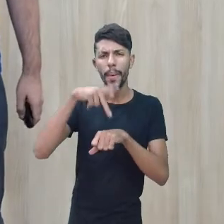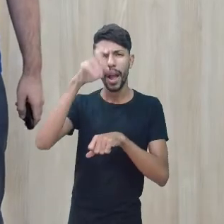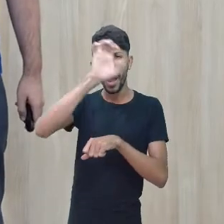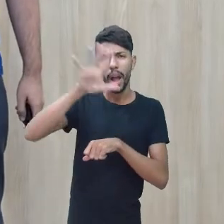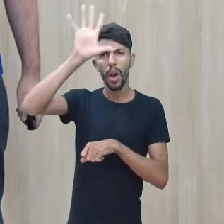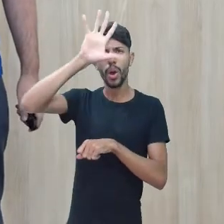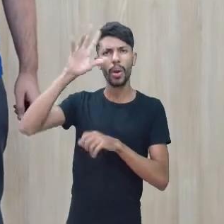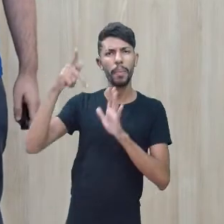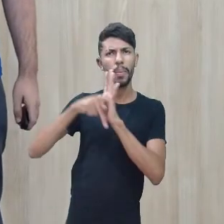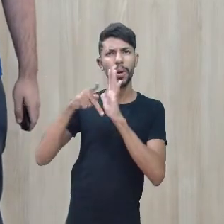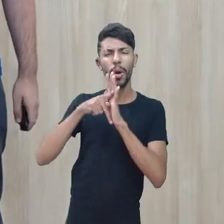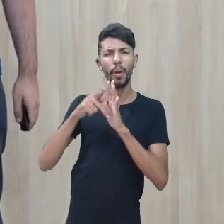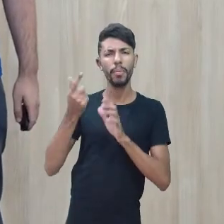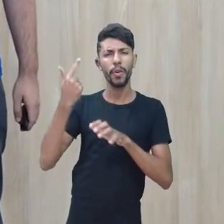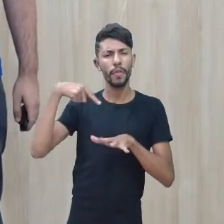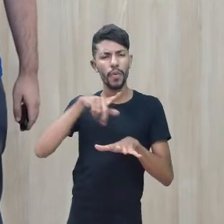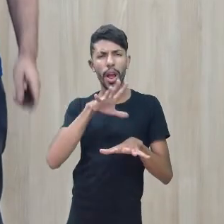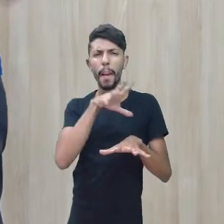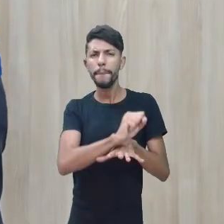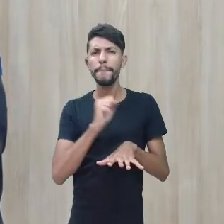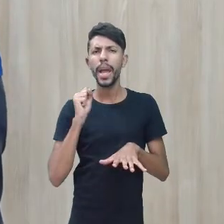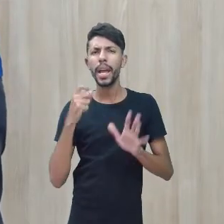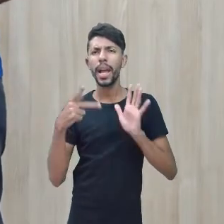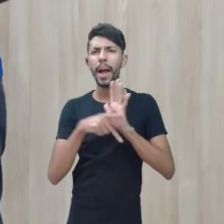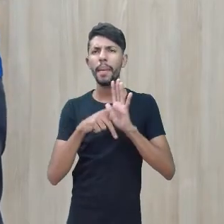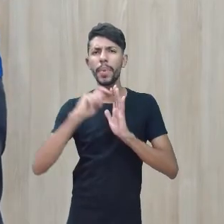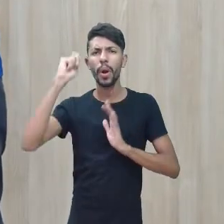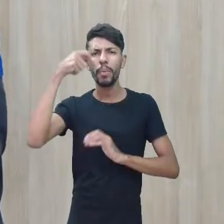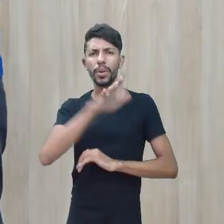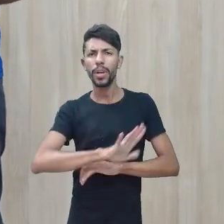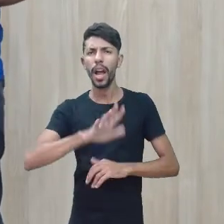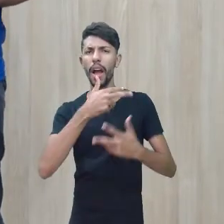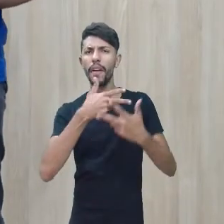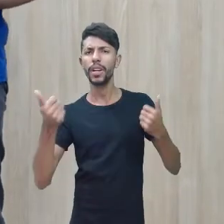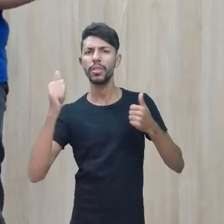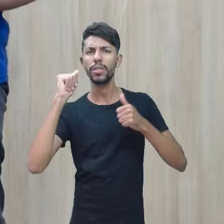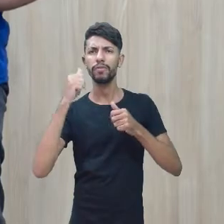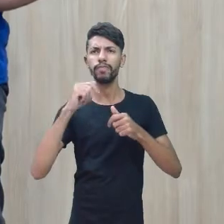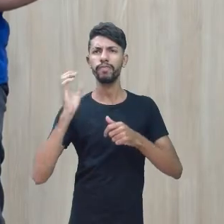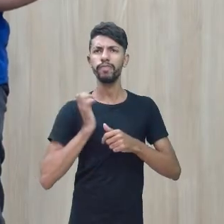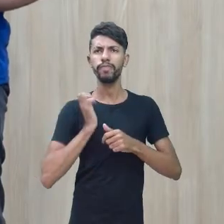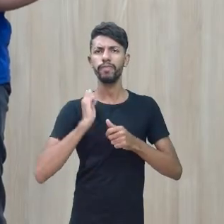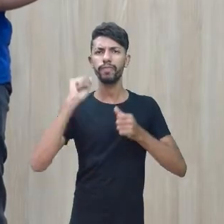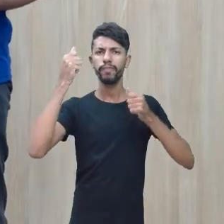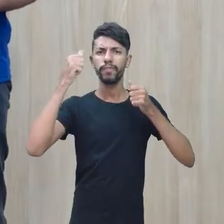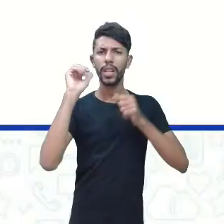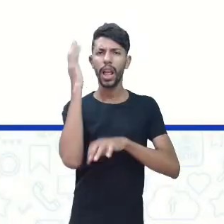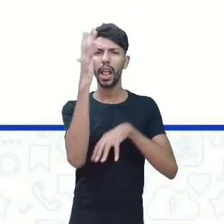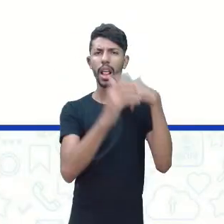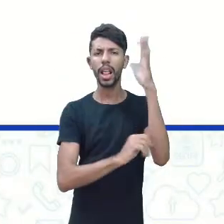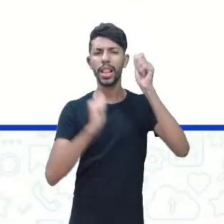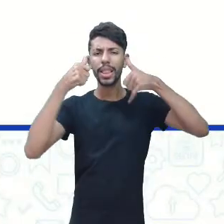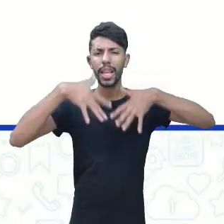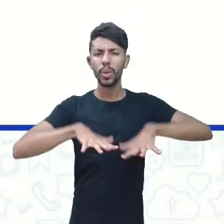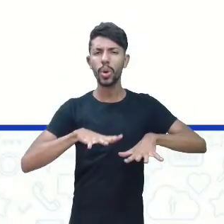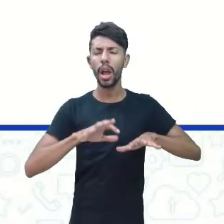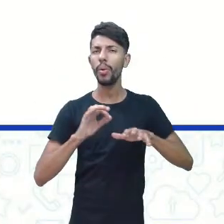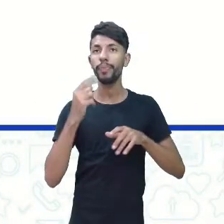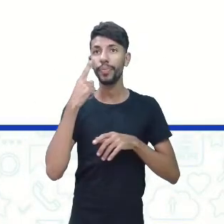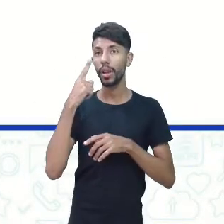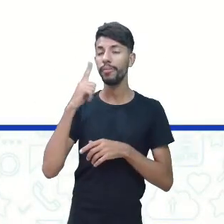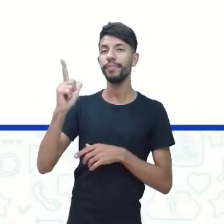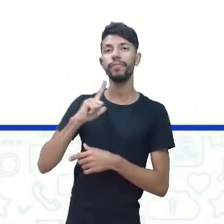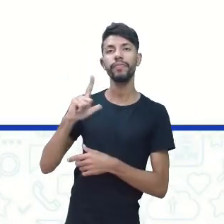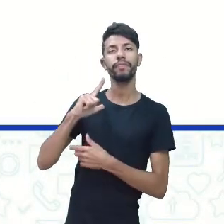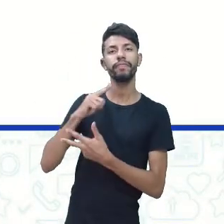na África extrair esses recursos naturais? Vamos entender isso? Vamos? Acompanha comigo. Existe uma coisinha